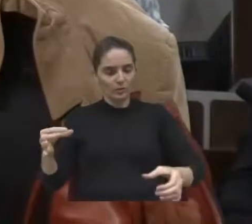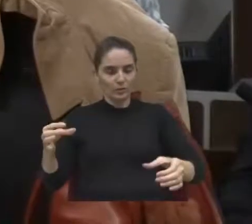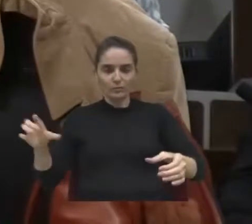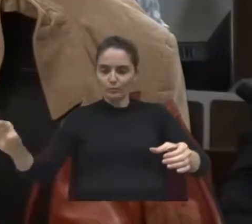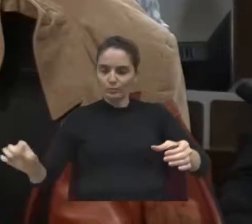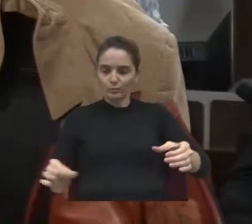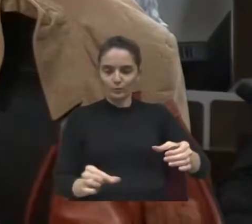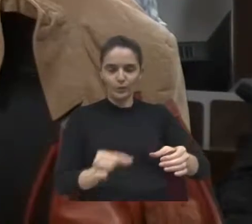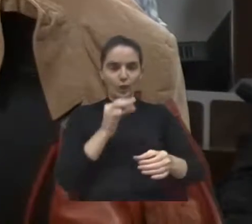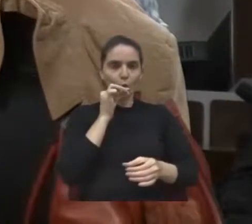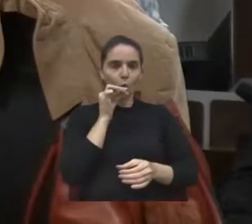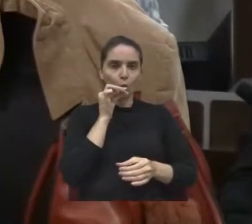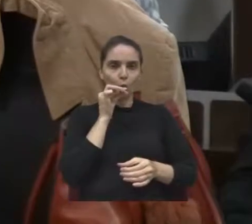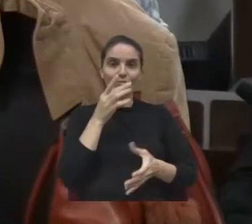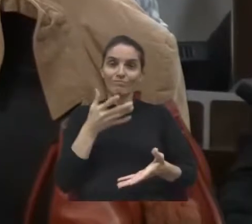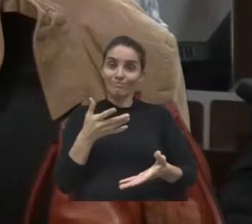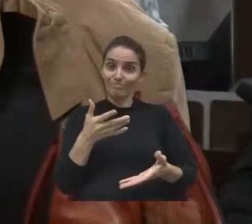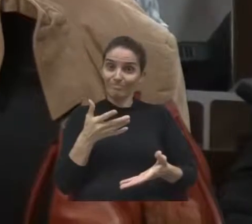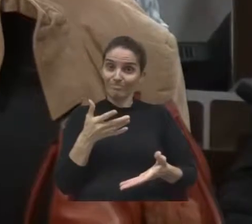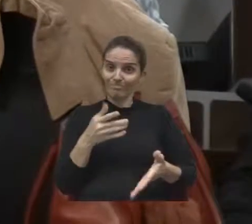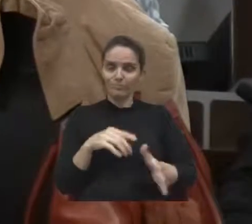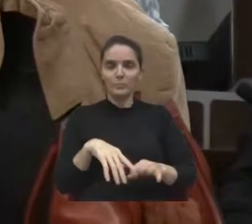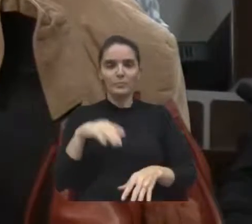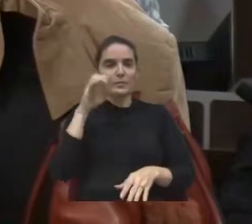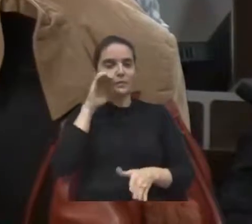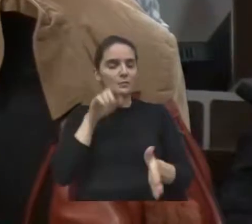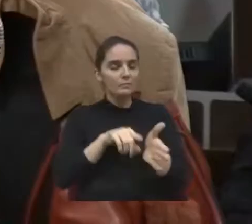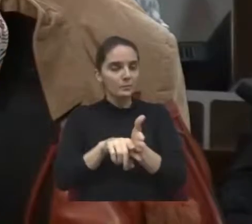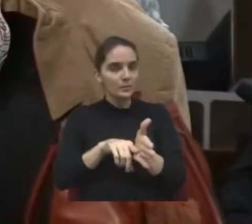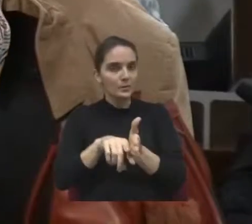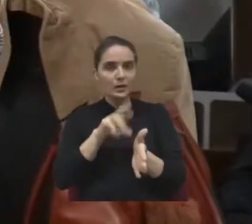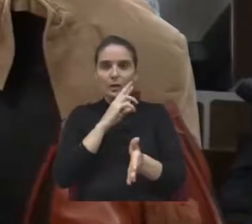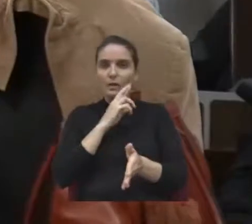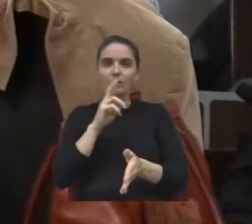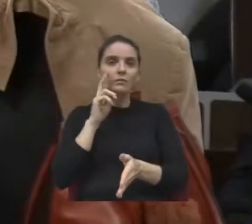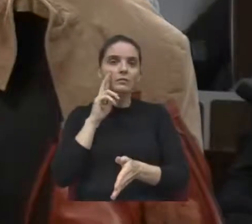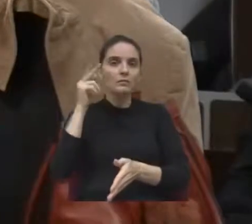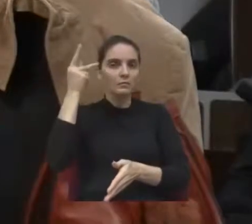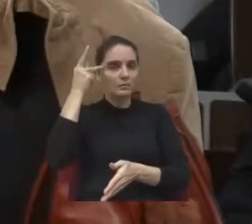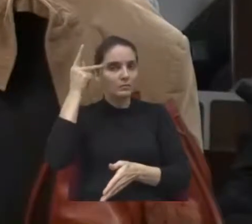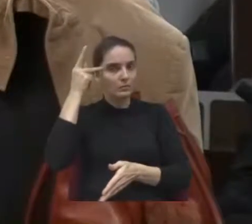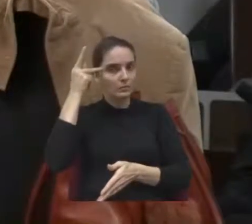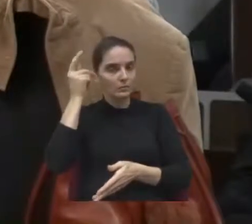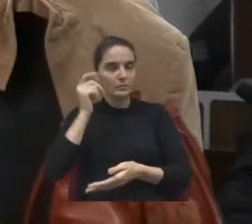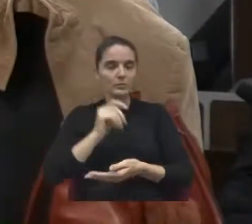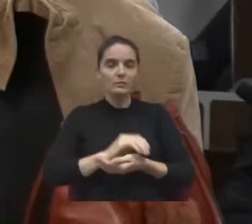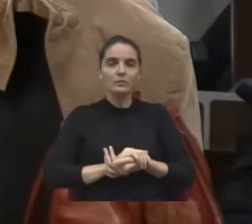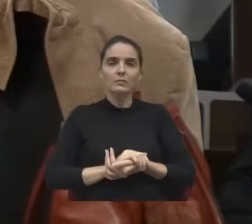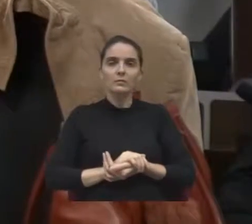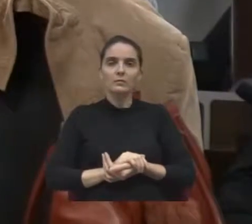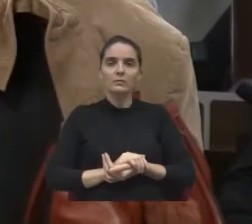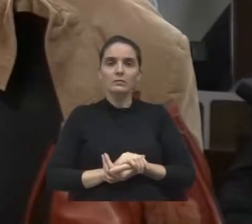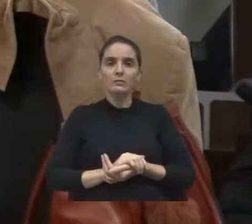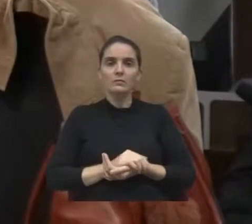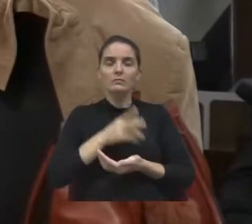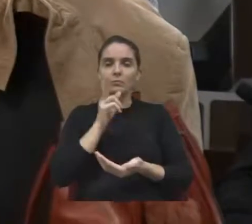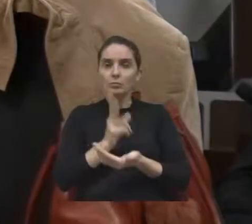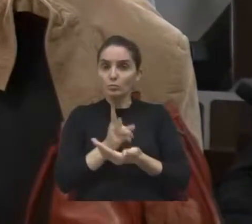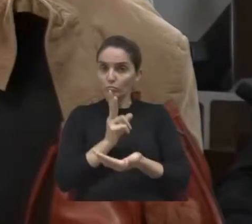Eu estive pesquisando alguns restaurantes em São Paulo, pelo menos mais São Paulo, eles mantêm os